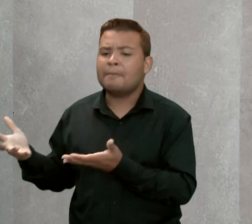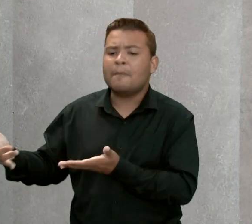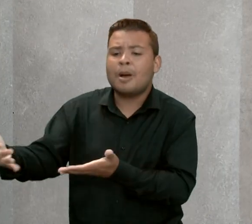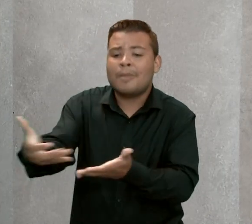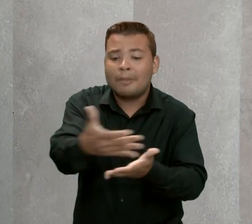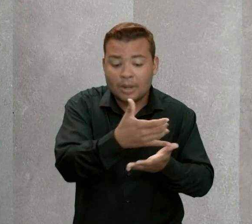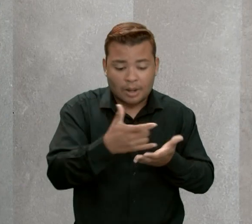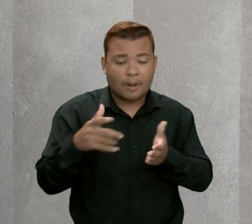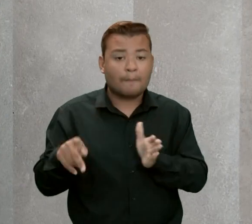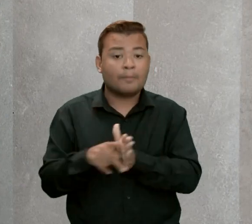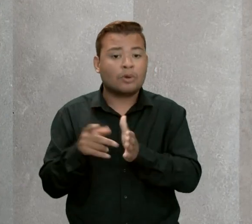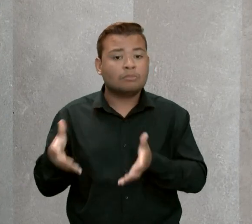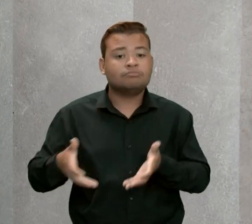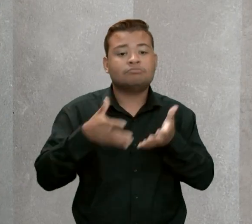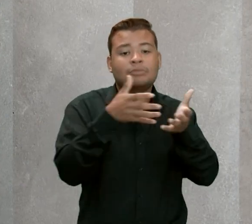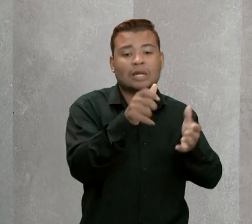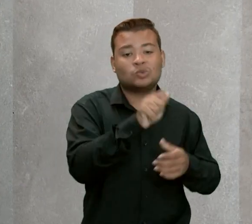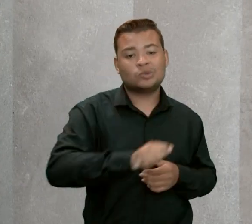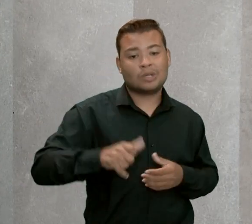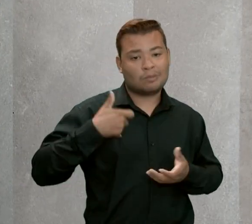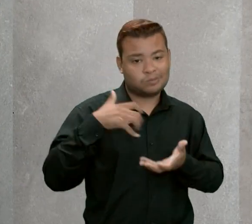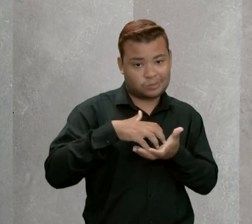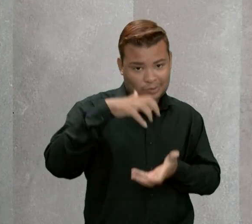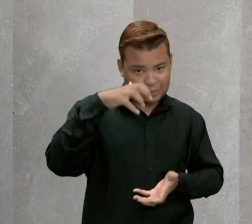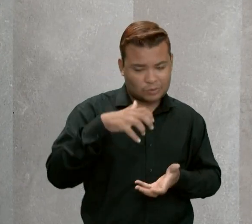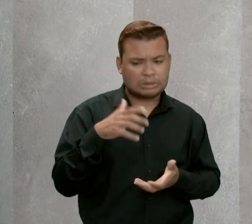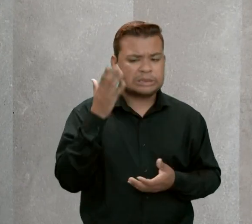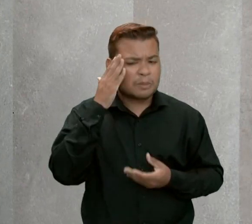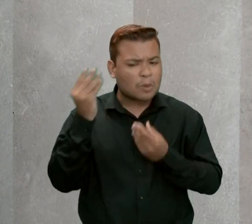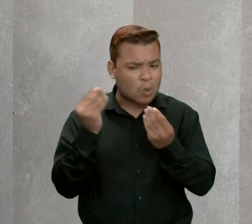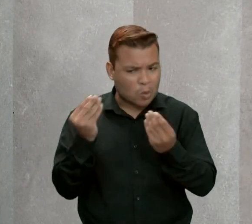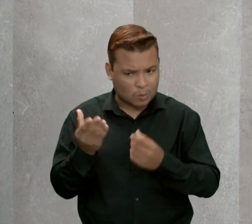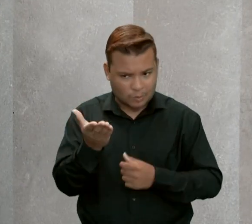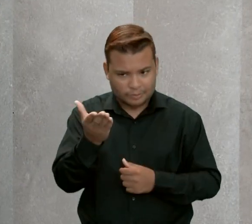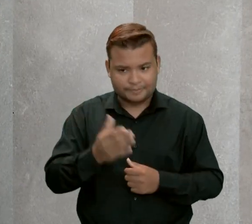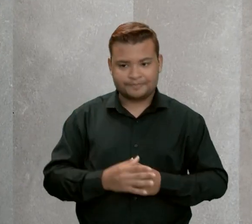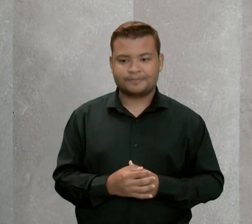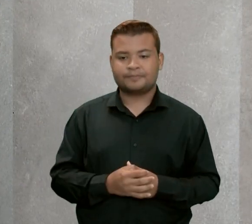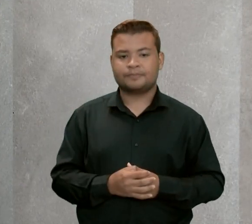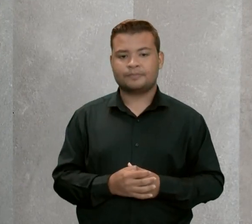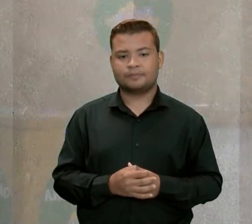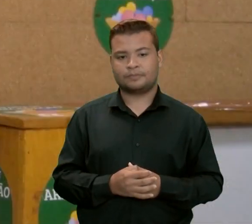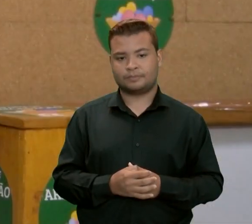dos Idosos, Balneário Meia Ponte. Saiba como participar agora.